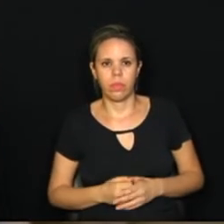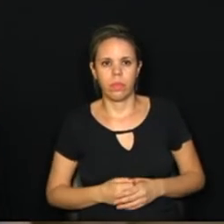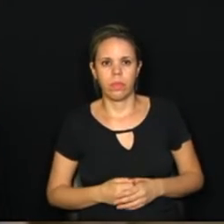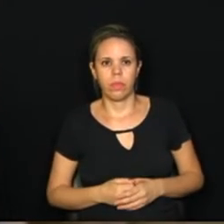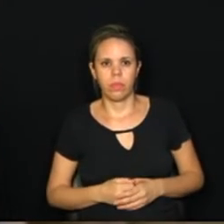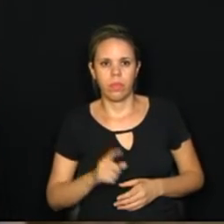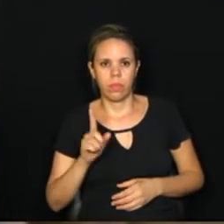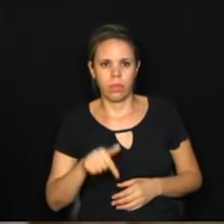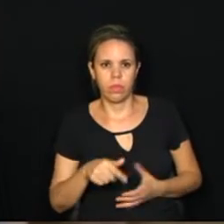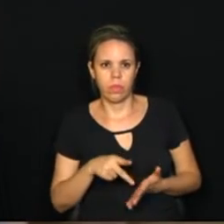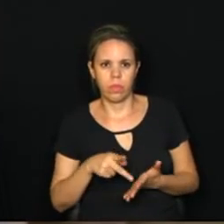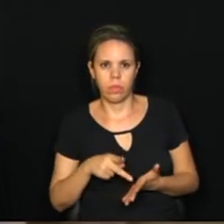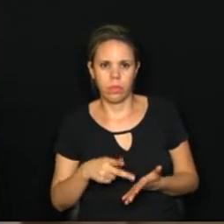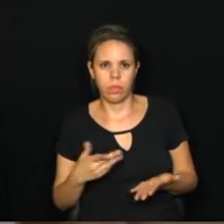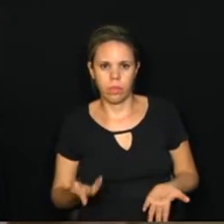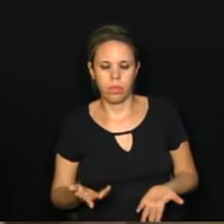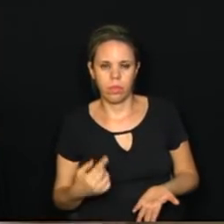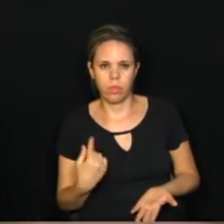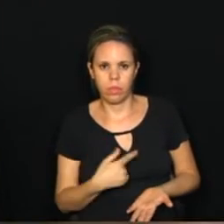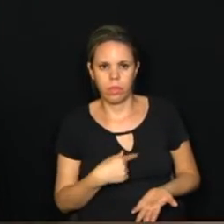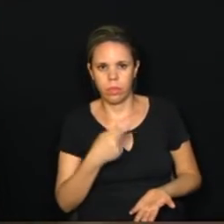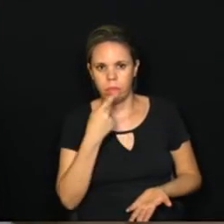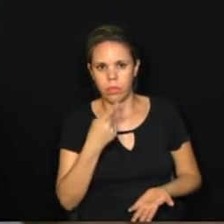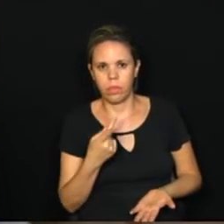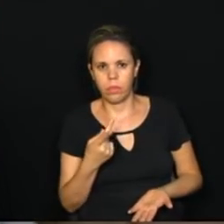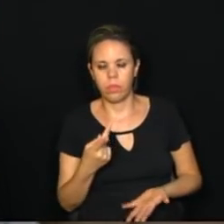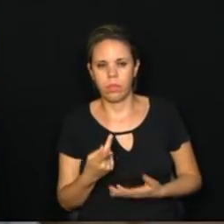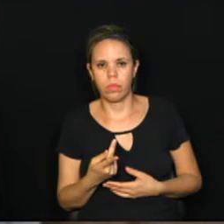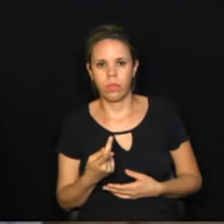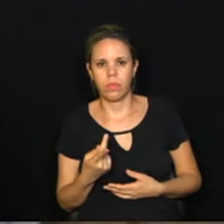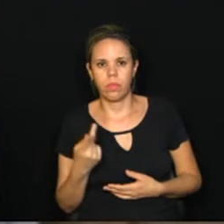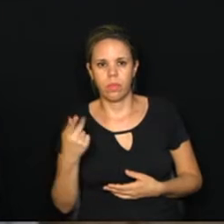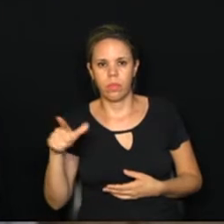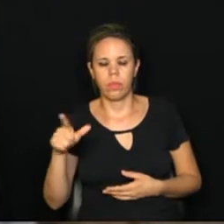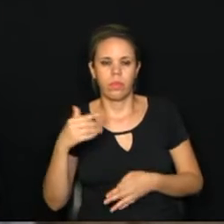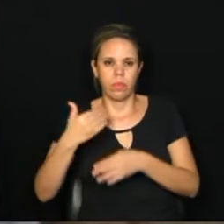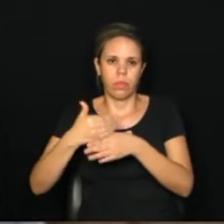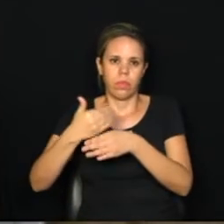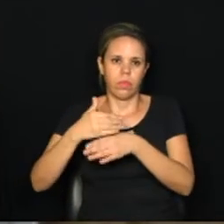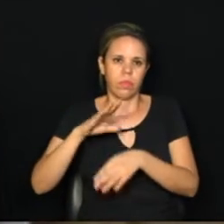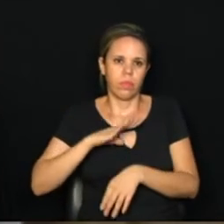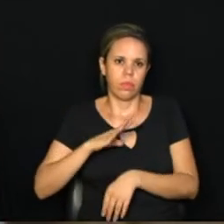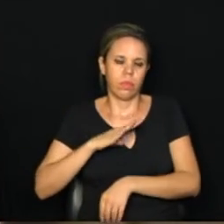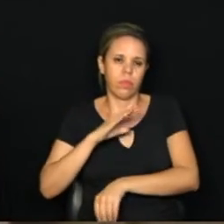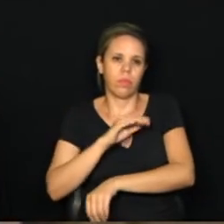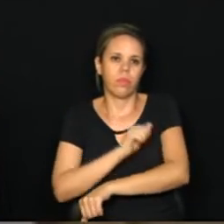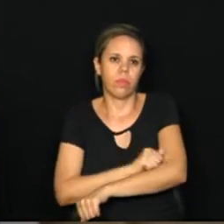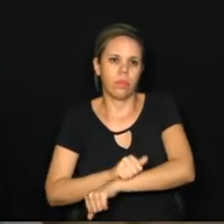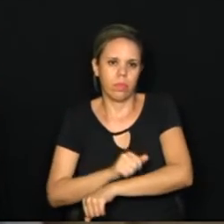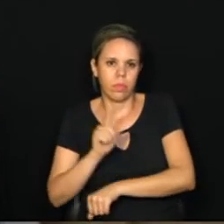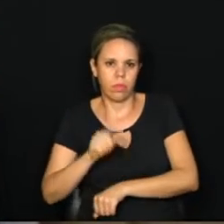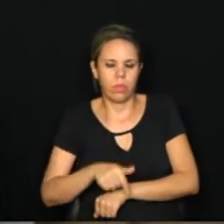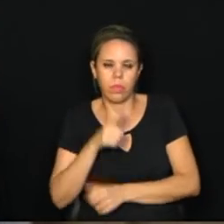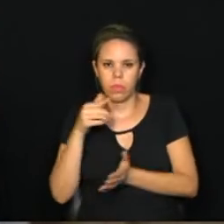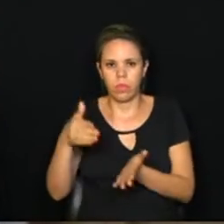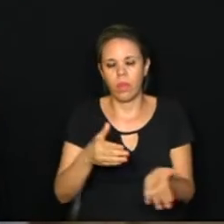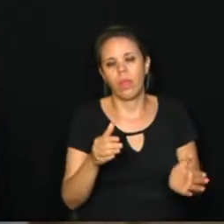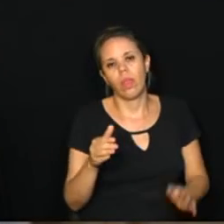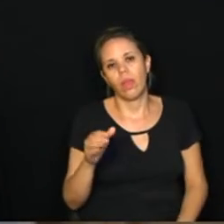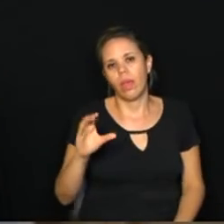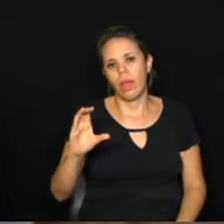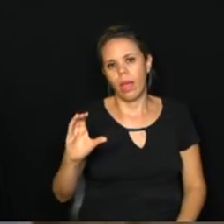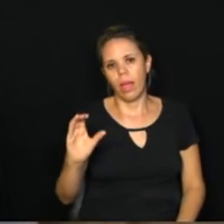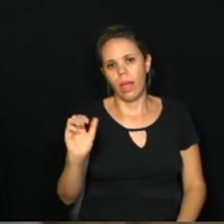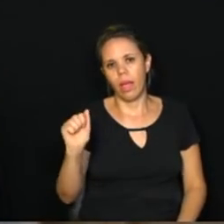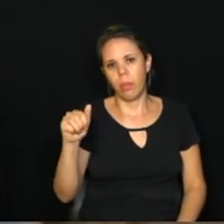e isso, na verdade, isso lá na barragem de Amparo, né? O Rio Camanducaia, a ANA já considerou impróprio para